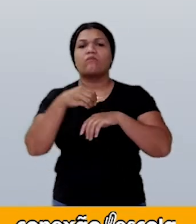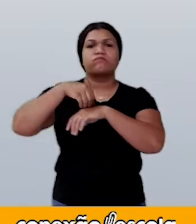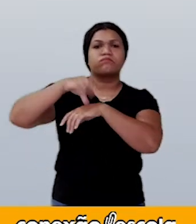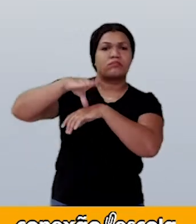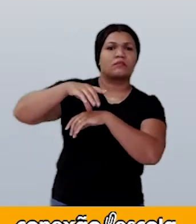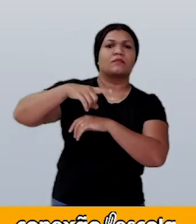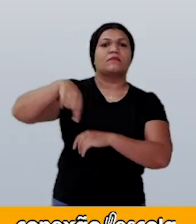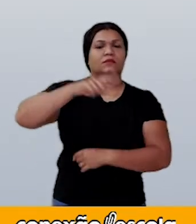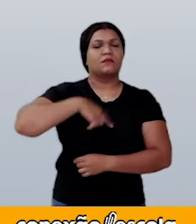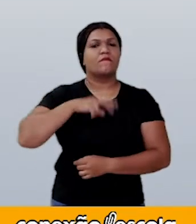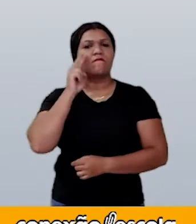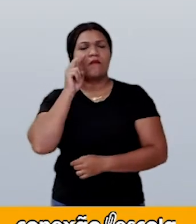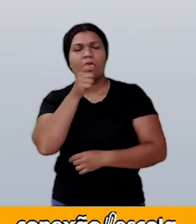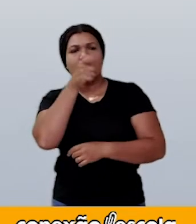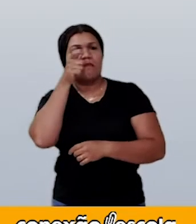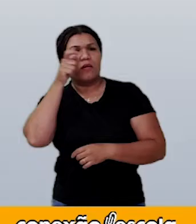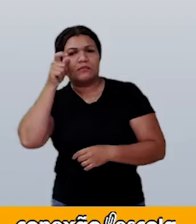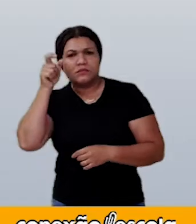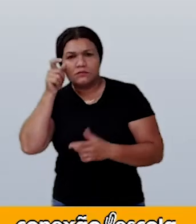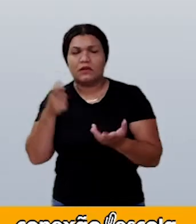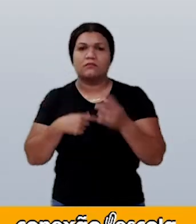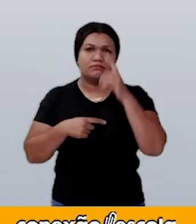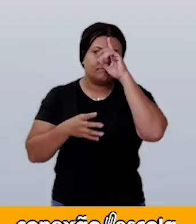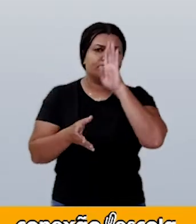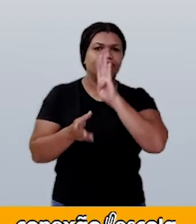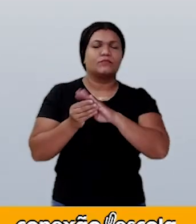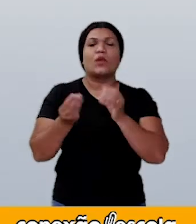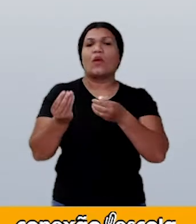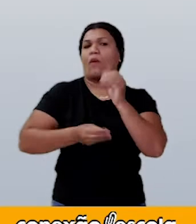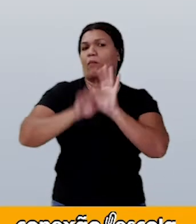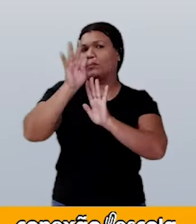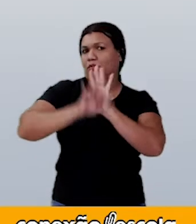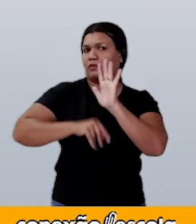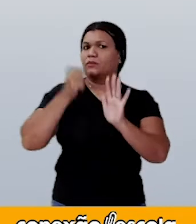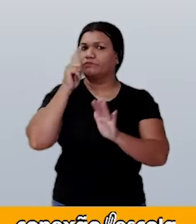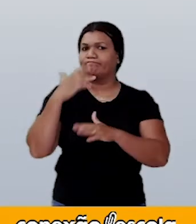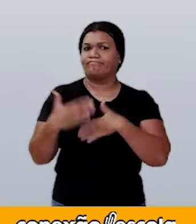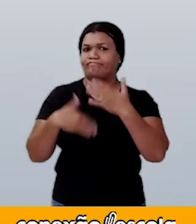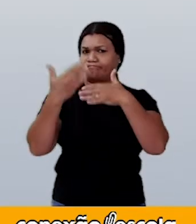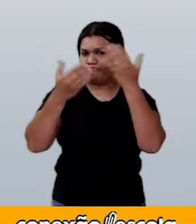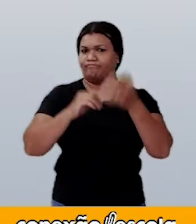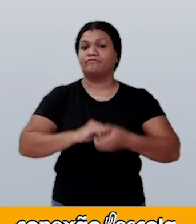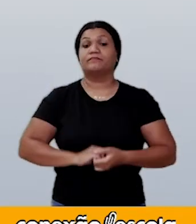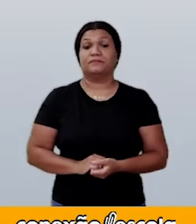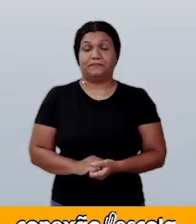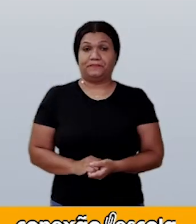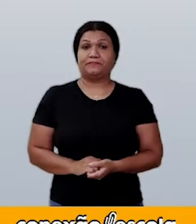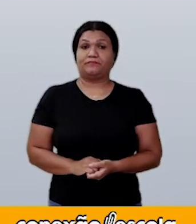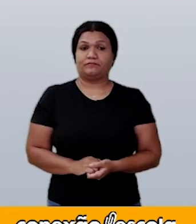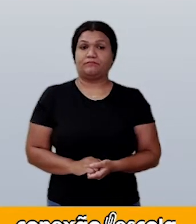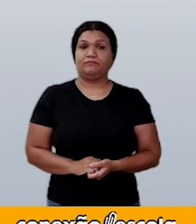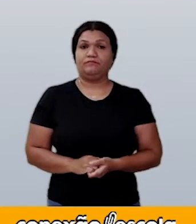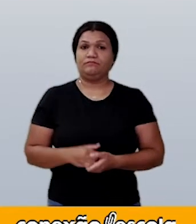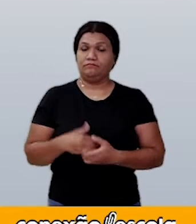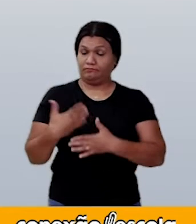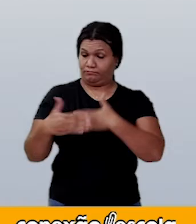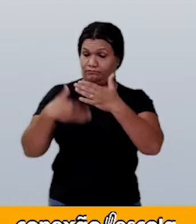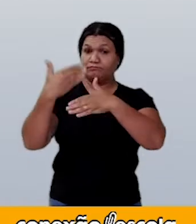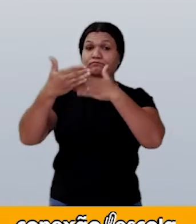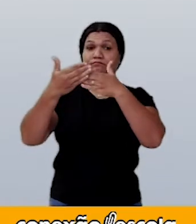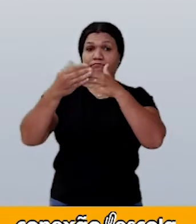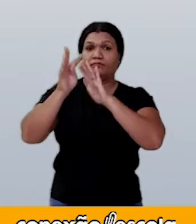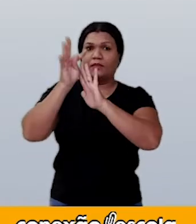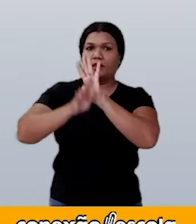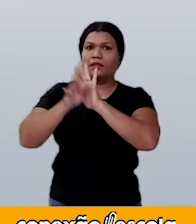aqui para a gente ir observando e ir compreendendo como um texto se desenvolve. Bem, a progressão temática no texto se